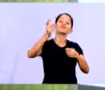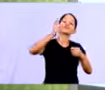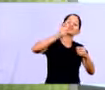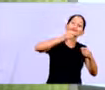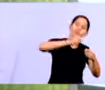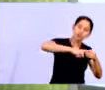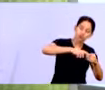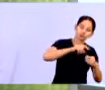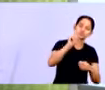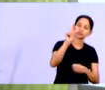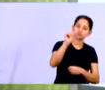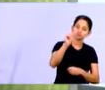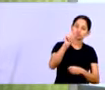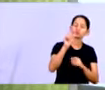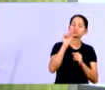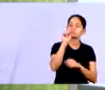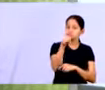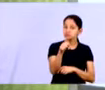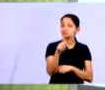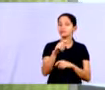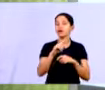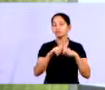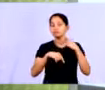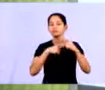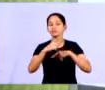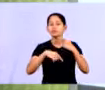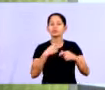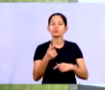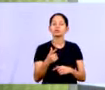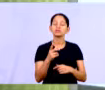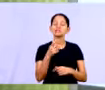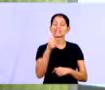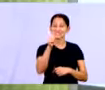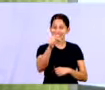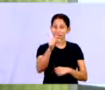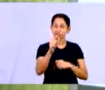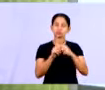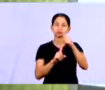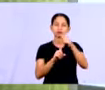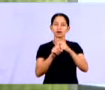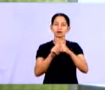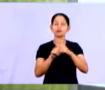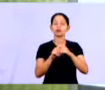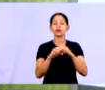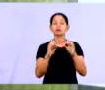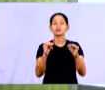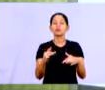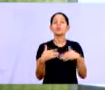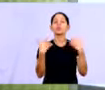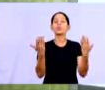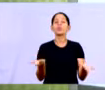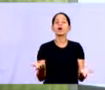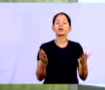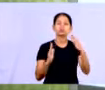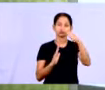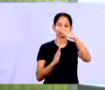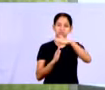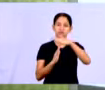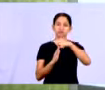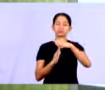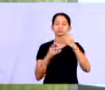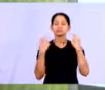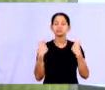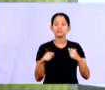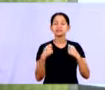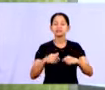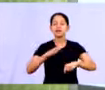aplicou. Então, no mês seguinte, a gente precisa agora levar em conta esse processo de rentabilidade. Quanto que você ainda precisa